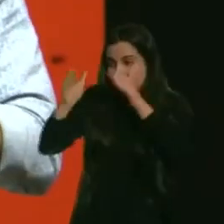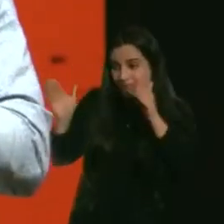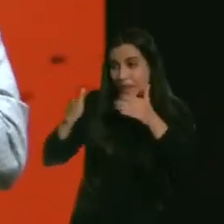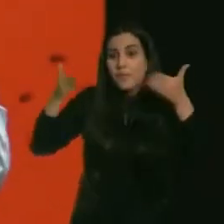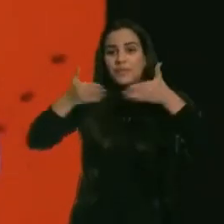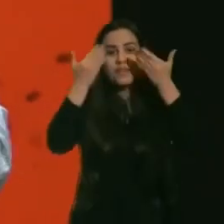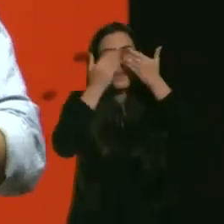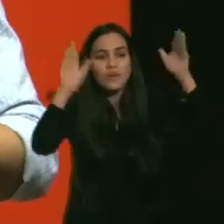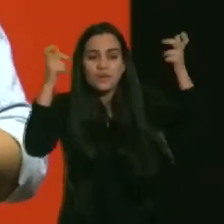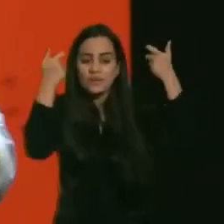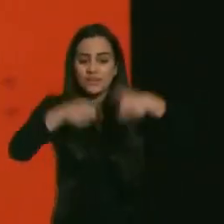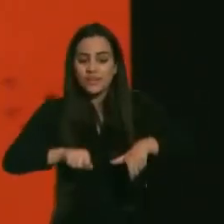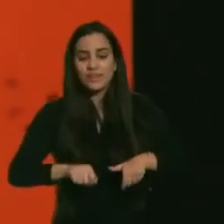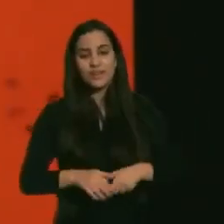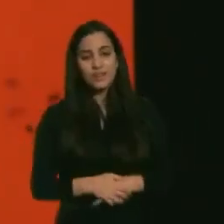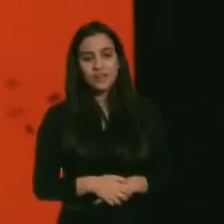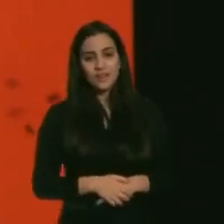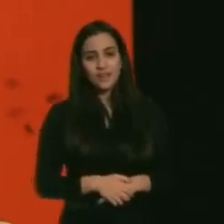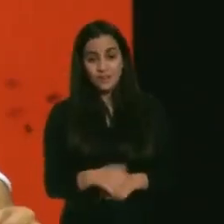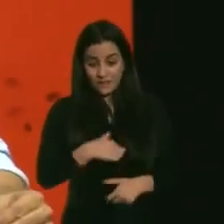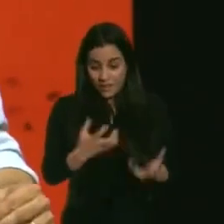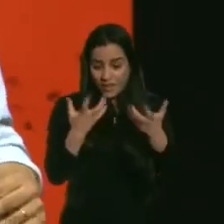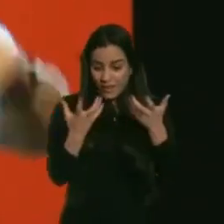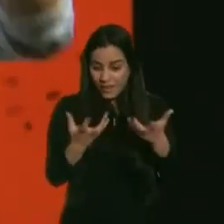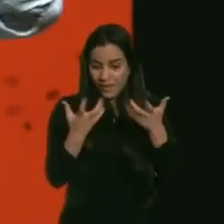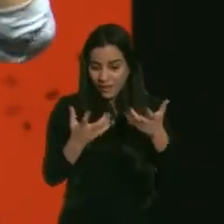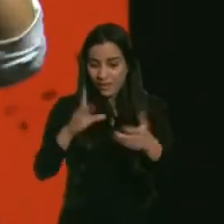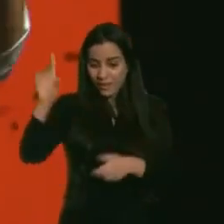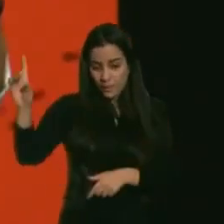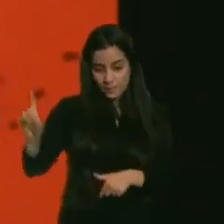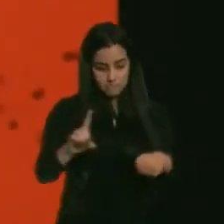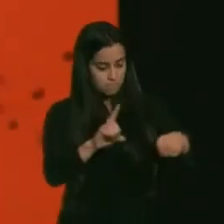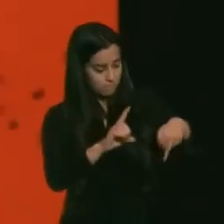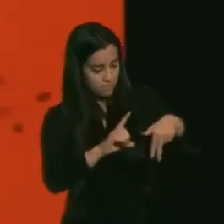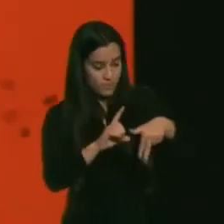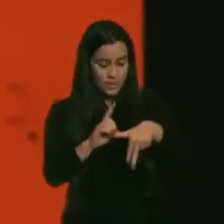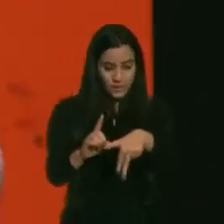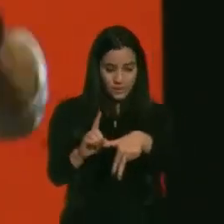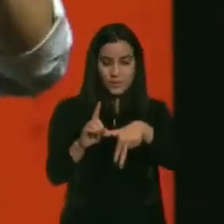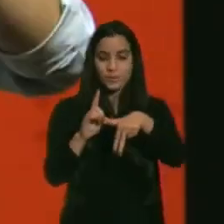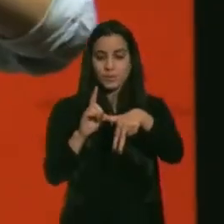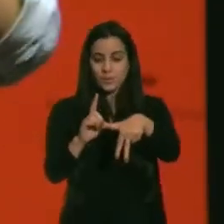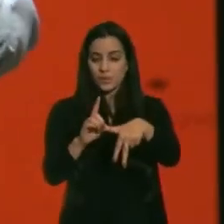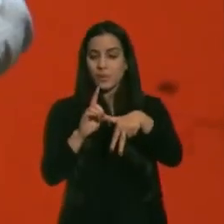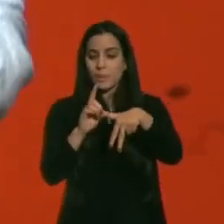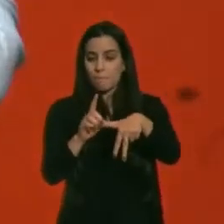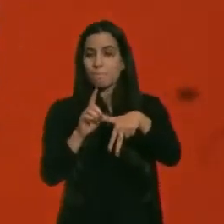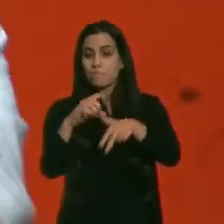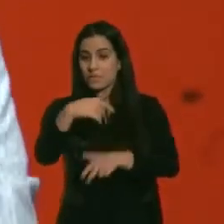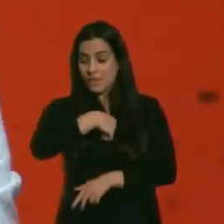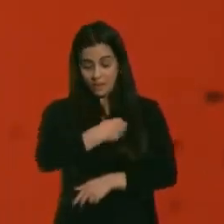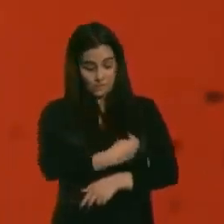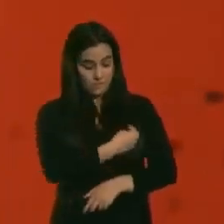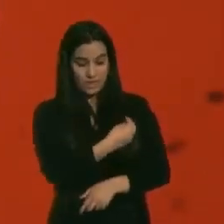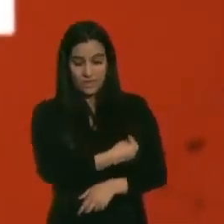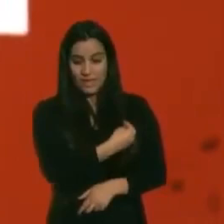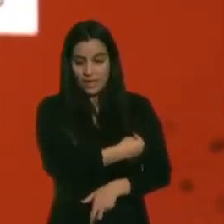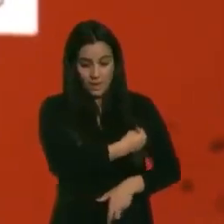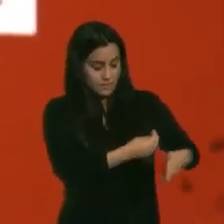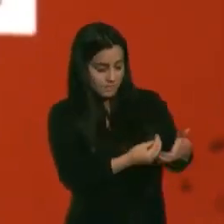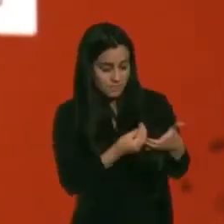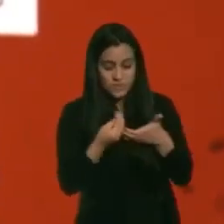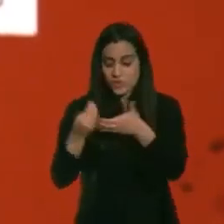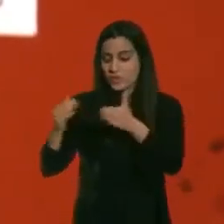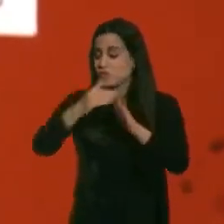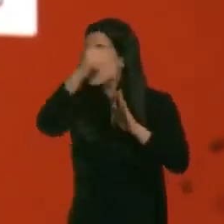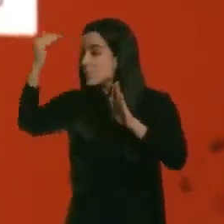eu vejo. Eu quero andar por os meus dias, gastar a minha vida, entregar